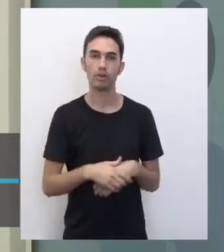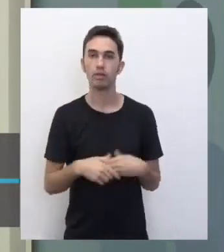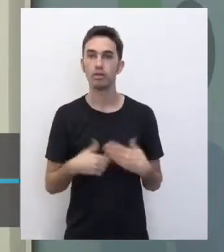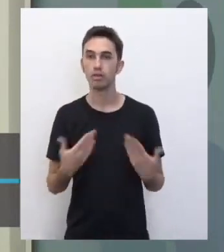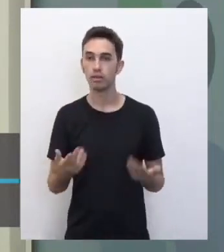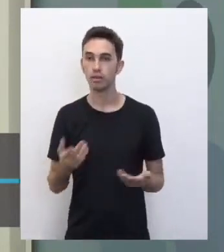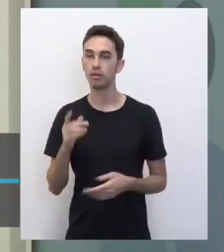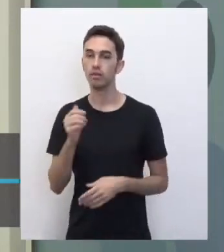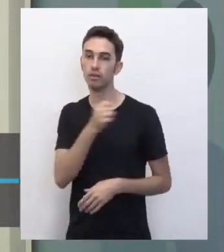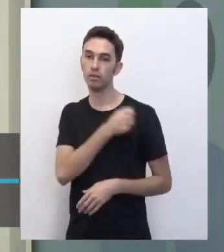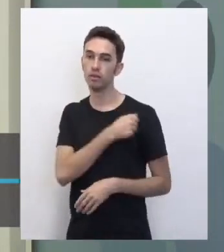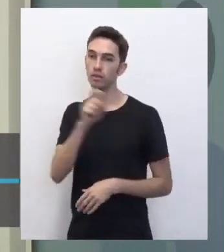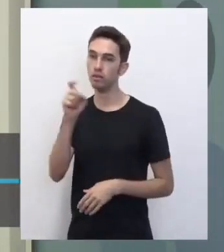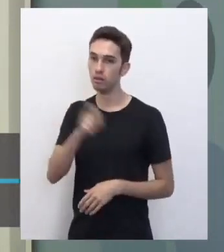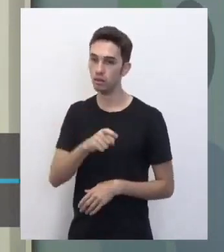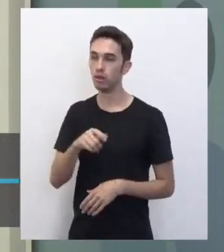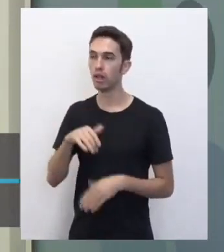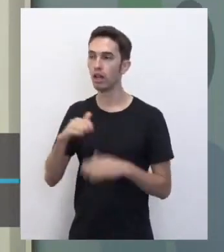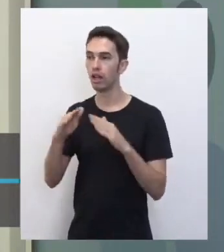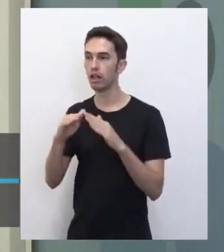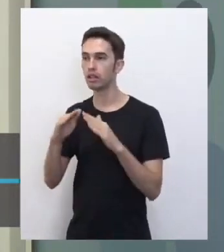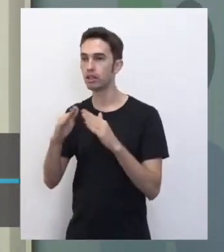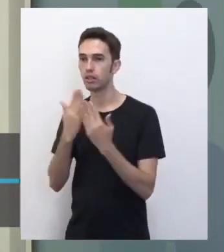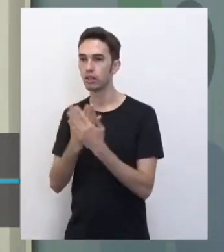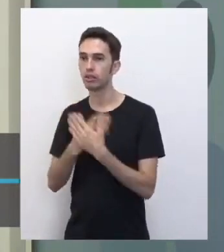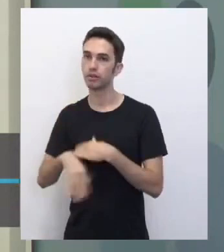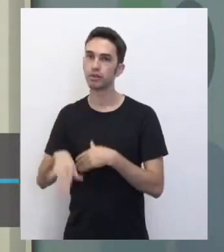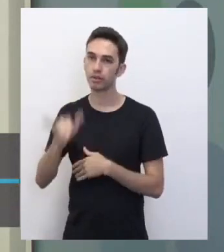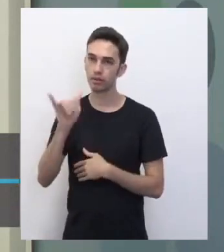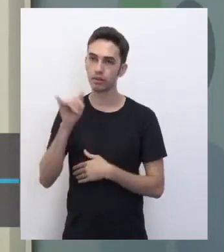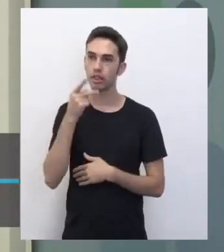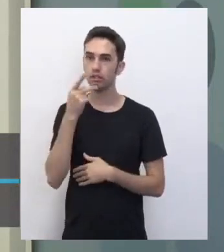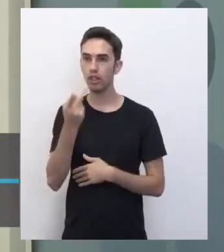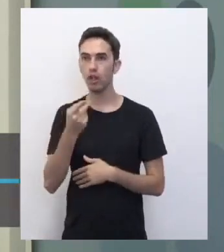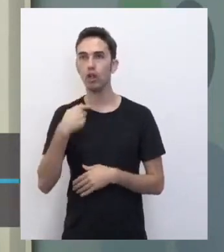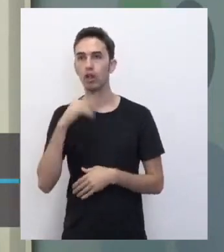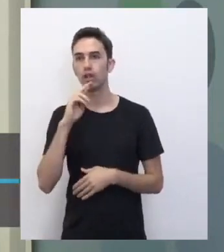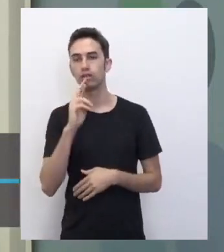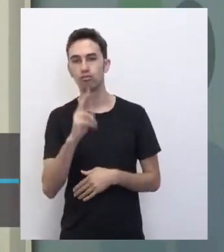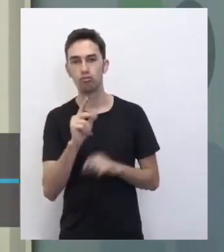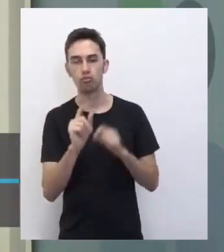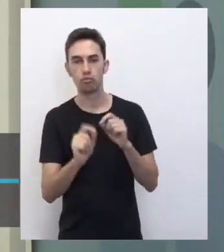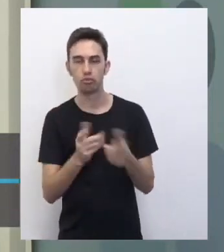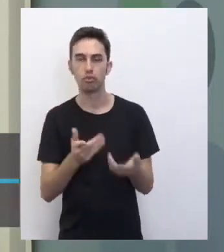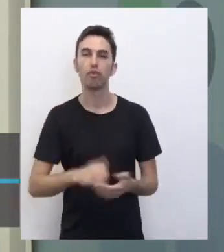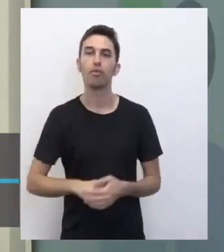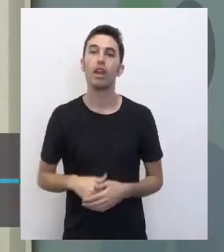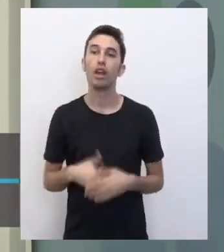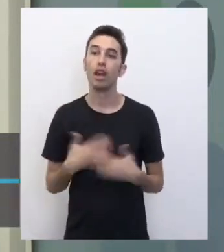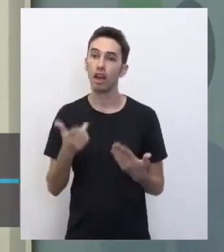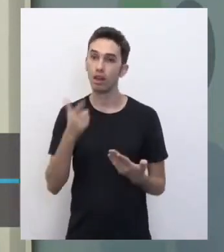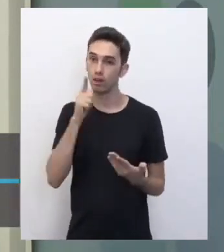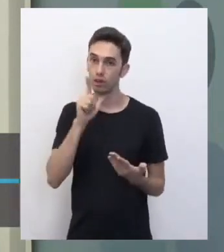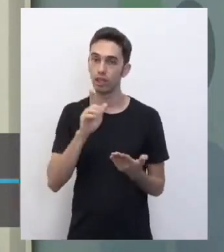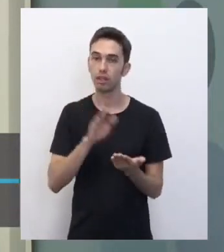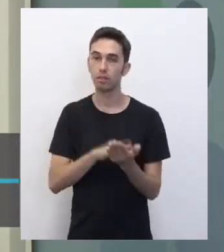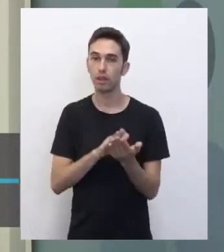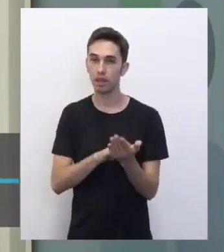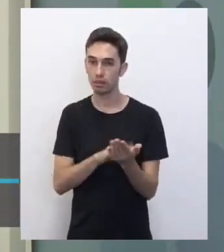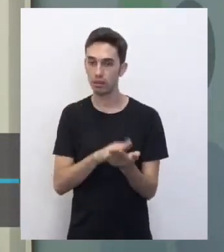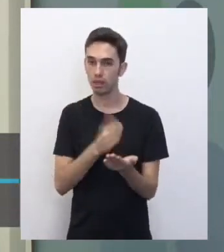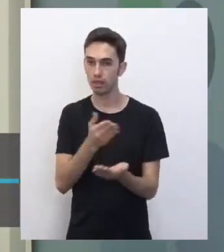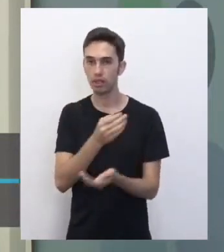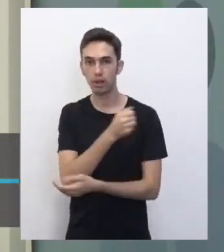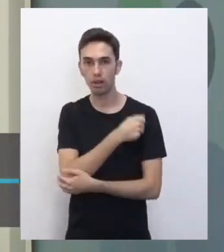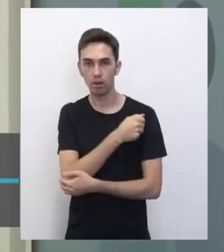aluno X da escola Y disse que faria tal coisa por conta disso. Dessa maneira a gente consegue dar o crédito, né, a